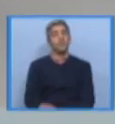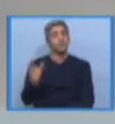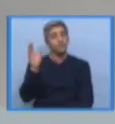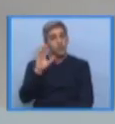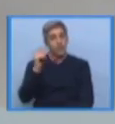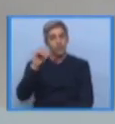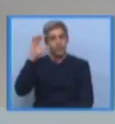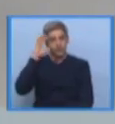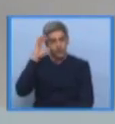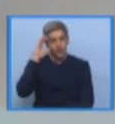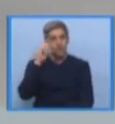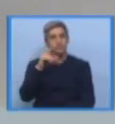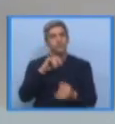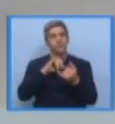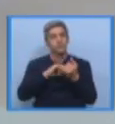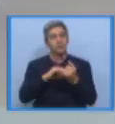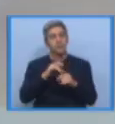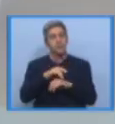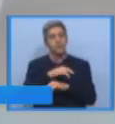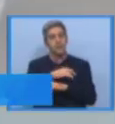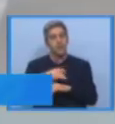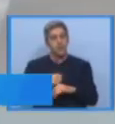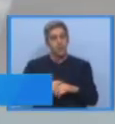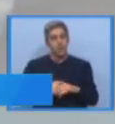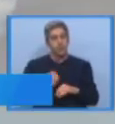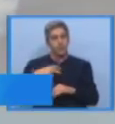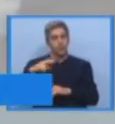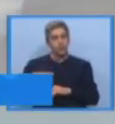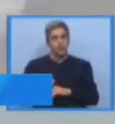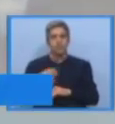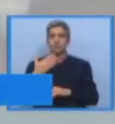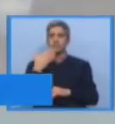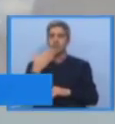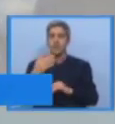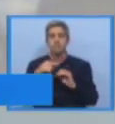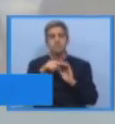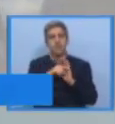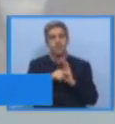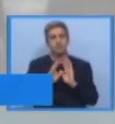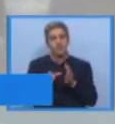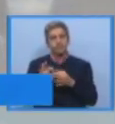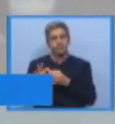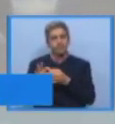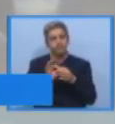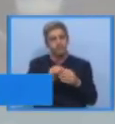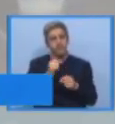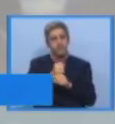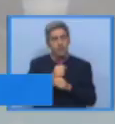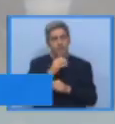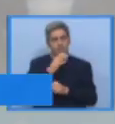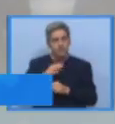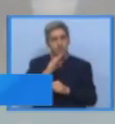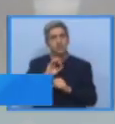Olá, muito boa tarde. A Associação dos Médicos Católicos Portugueses pede medidas de conciliação trabalho-família